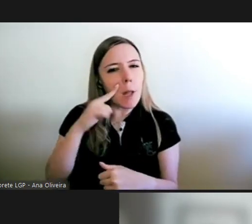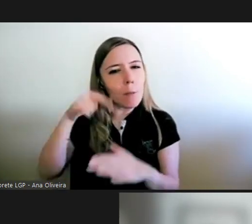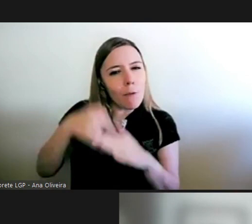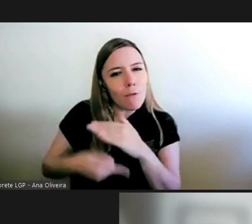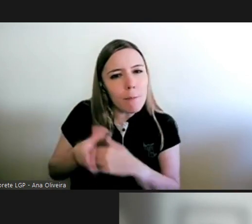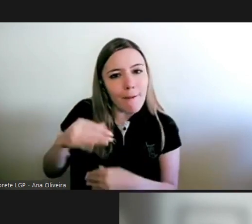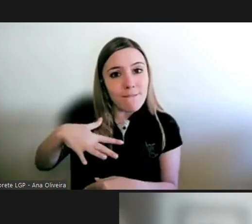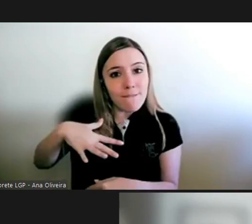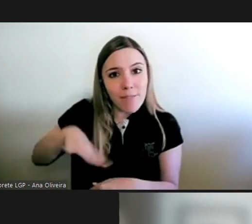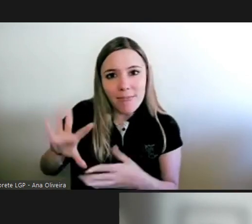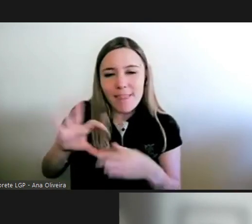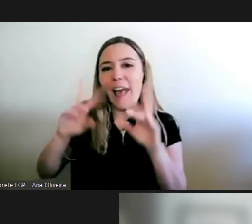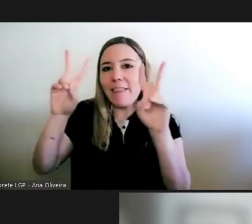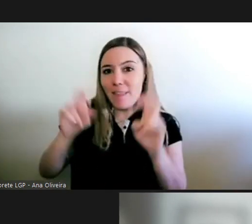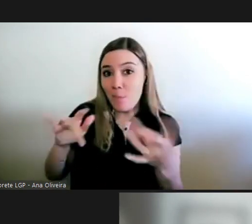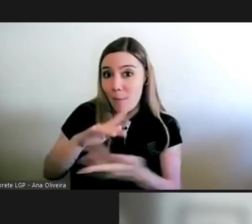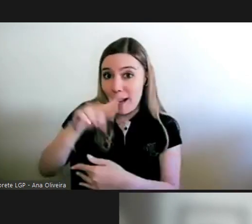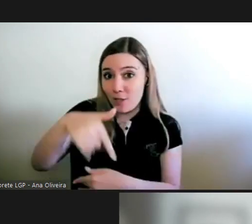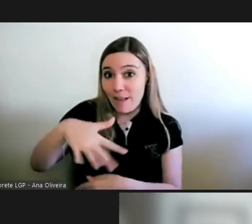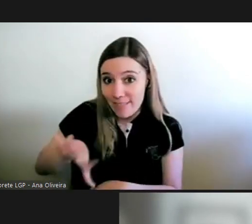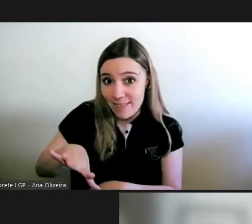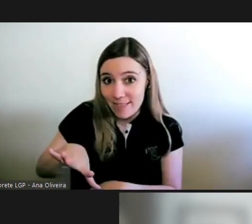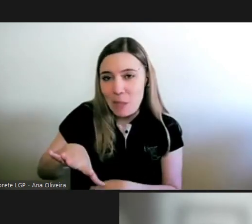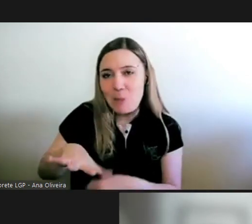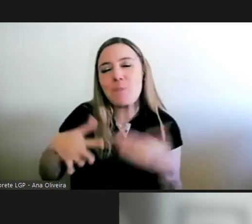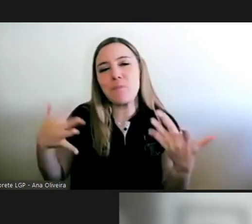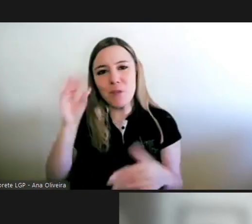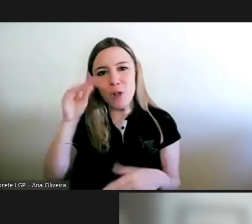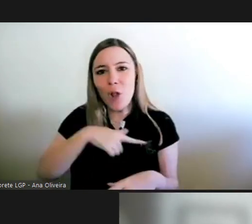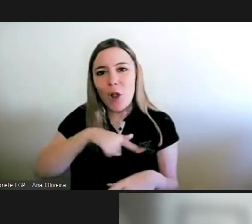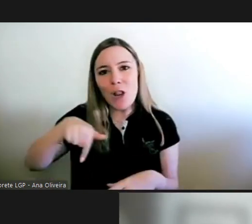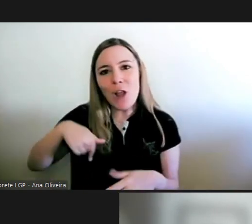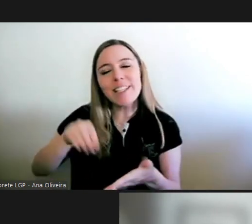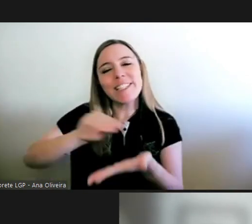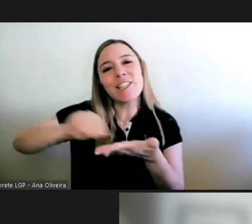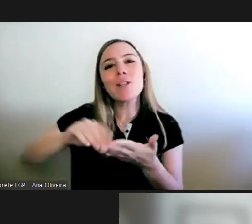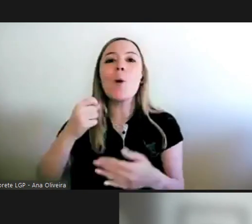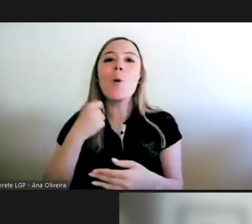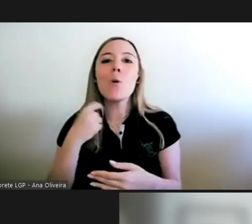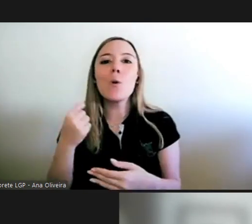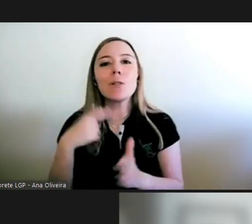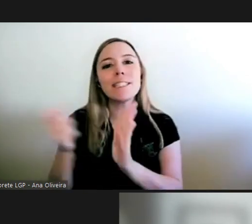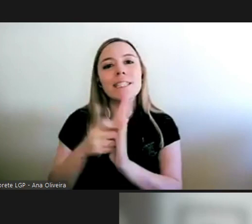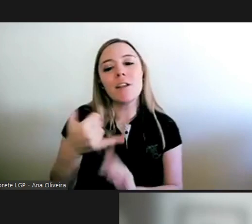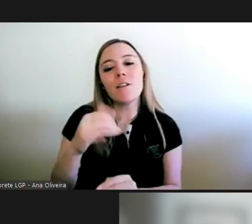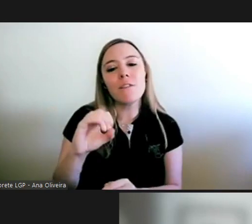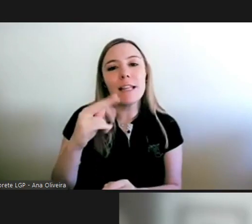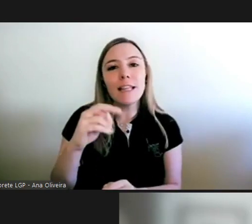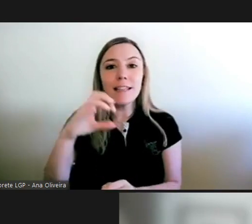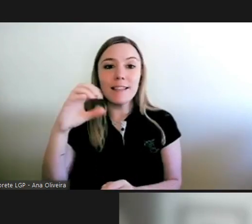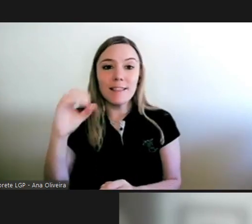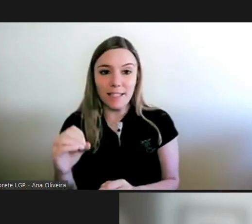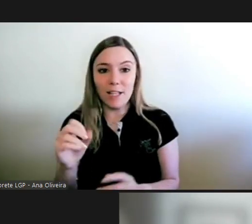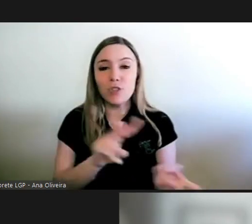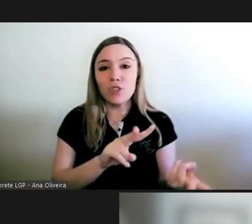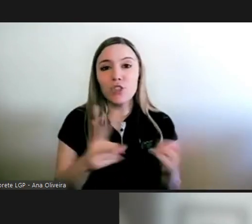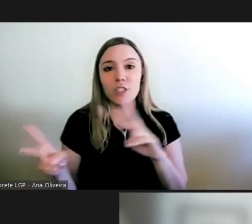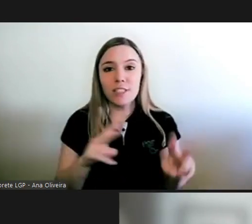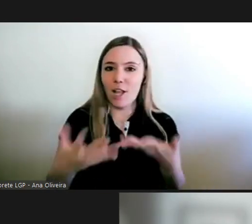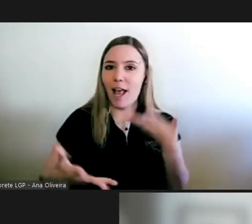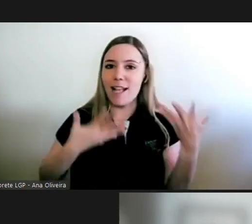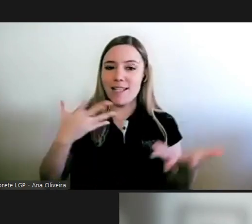as matérias abordadas no webinar de hoje, aconselhamos a inscrição no curso Agenda 2030 da Estratégia à